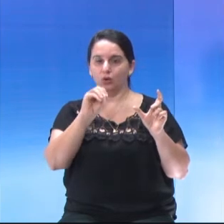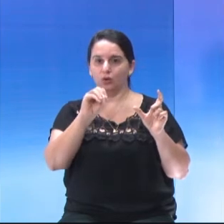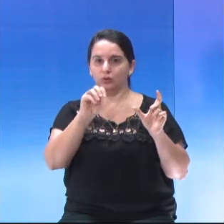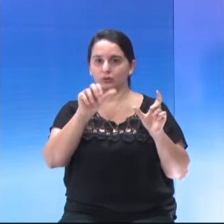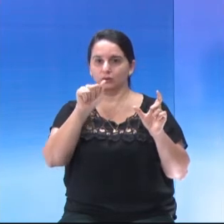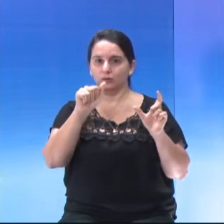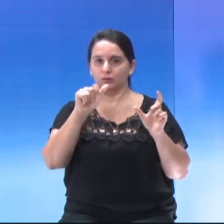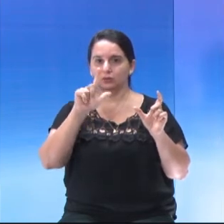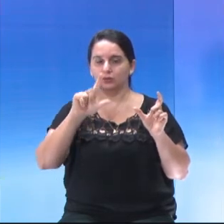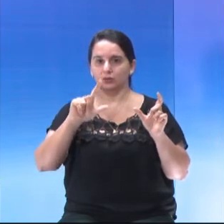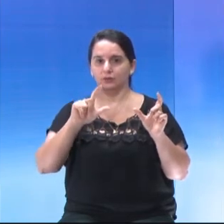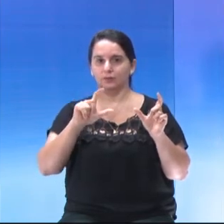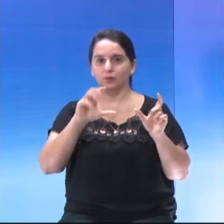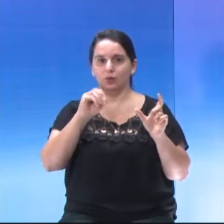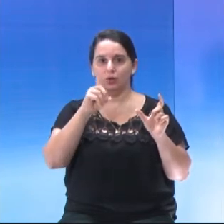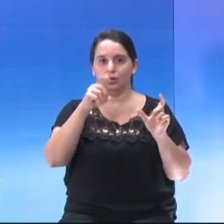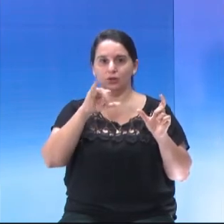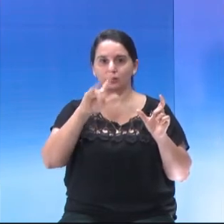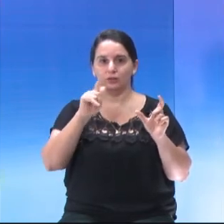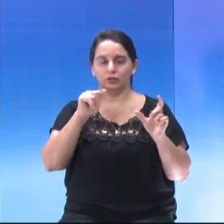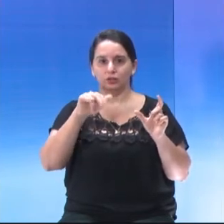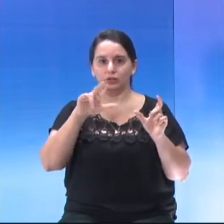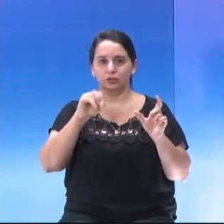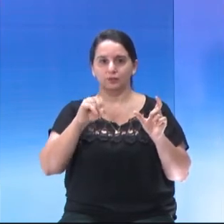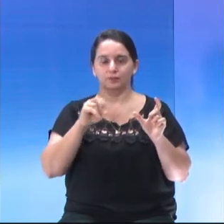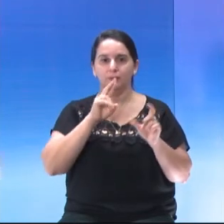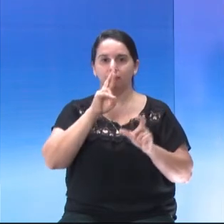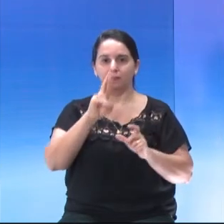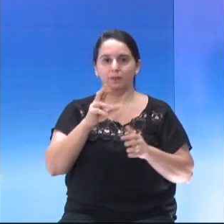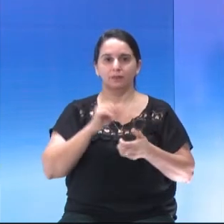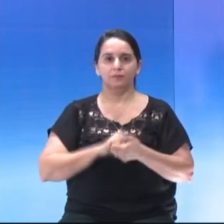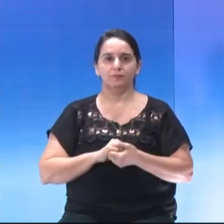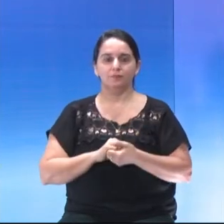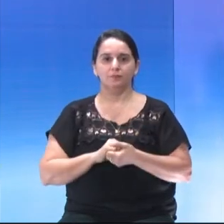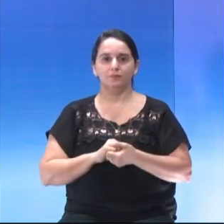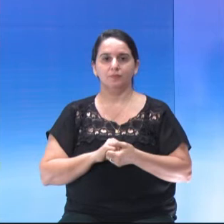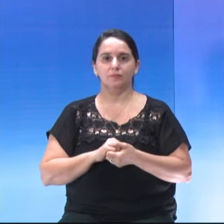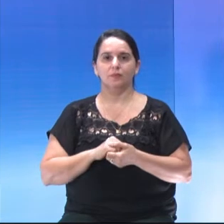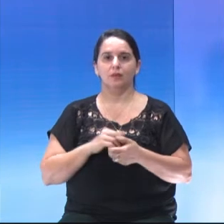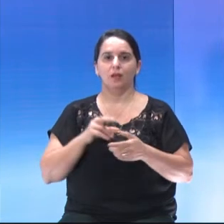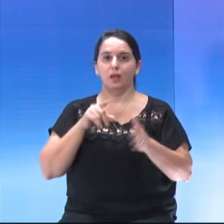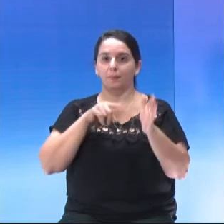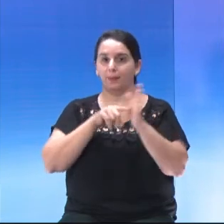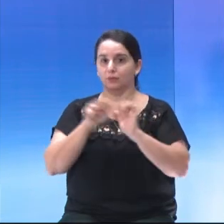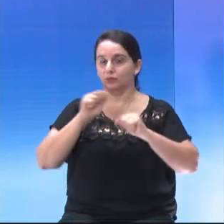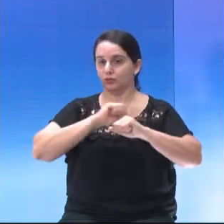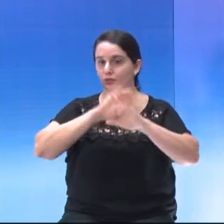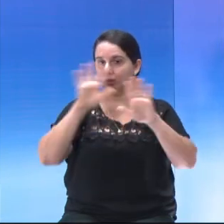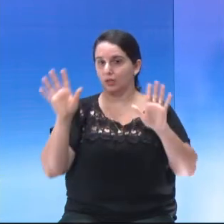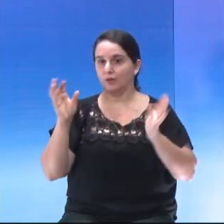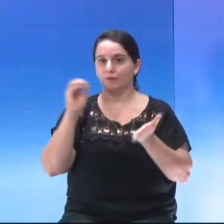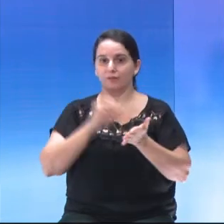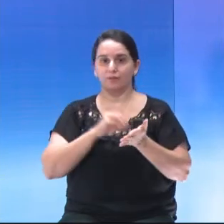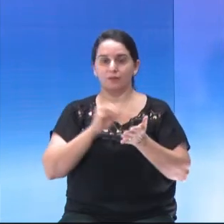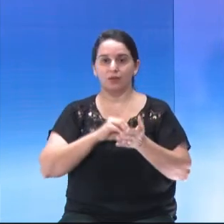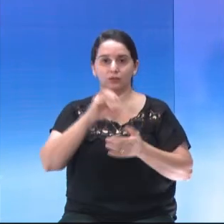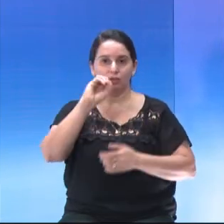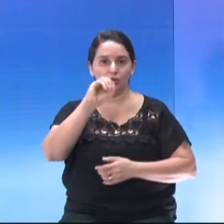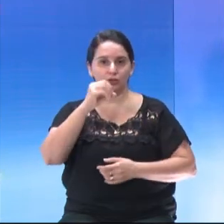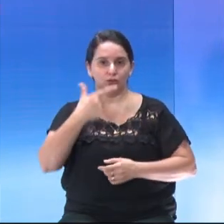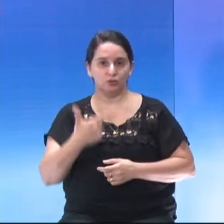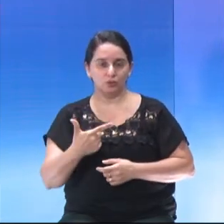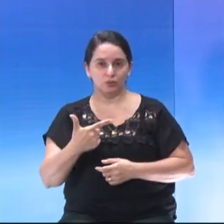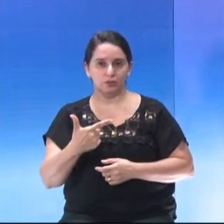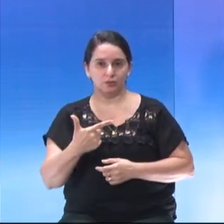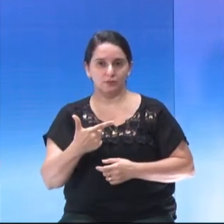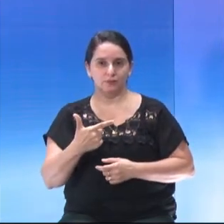de oxigênio. Então vamos aí para a nossa resolução. O exercício deixou claro que quando tem déficit de oxigênio, de O2,